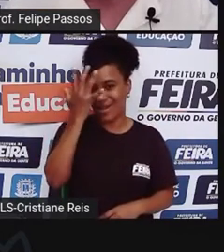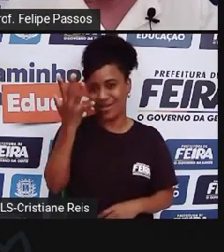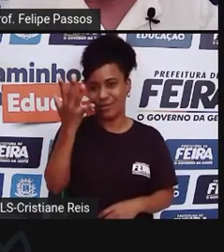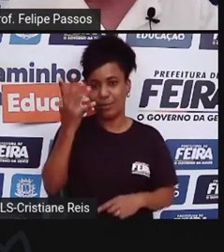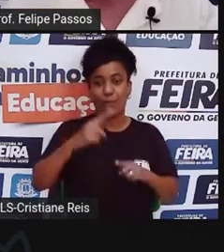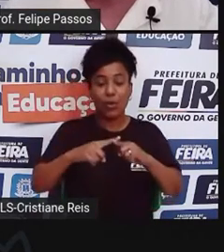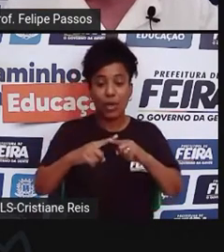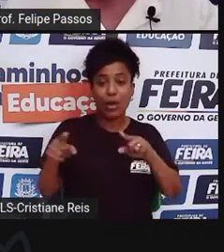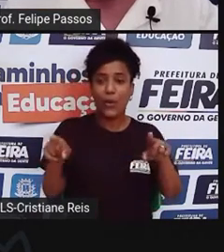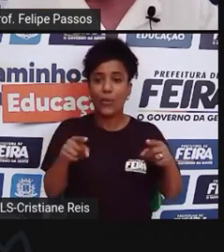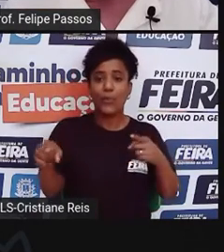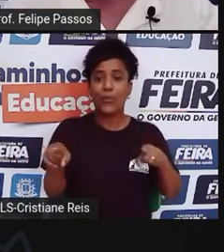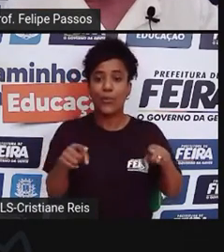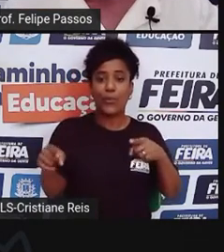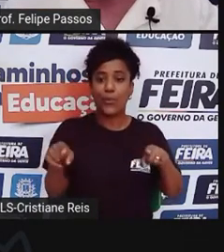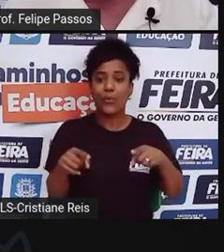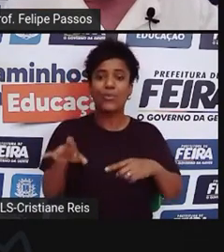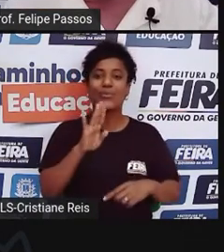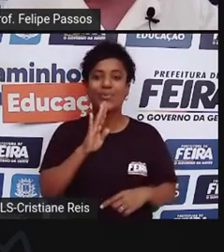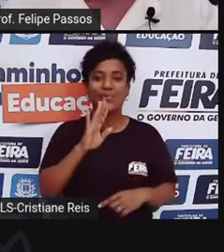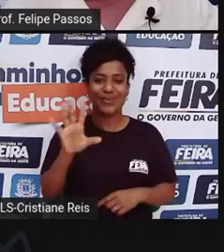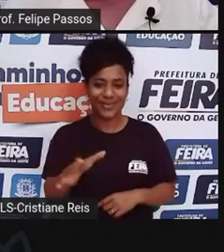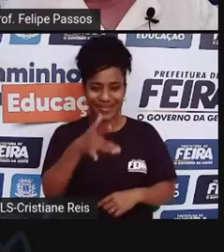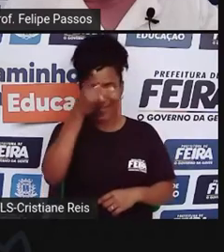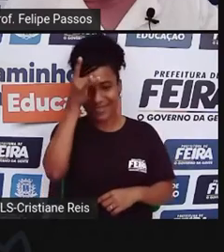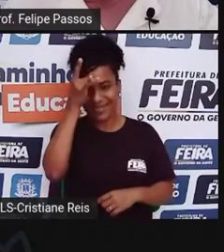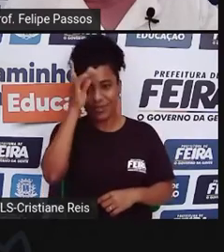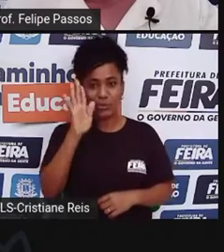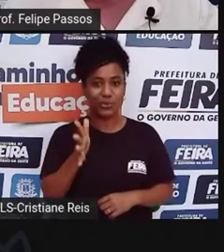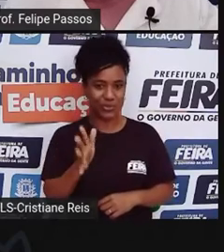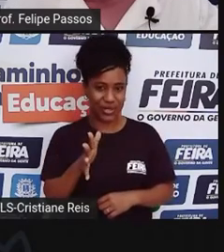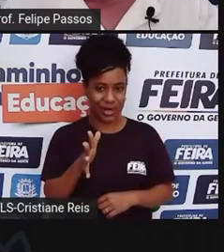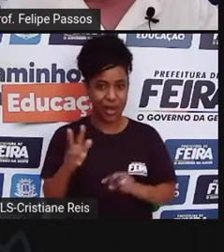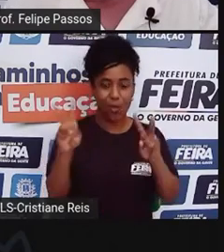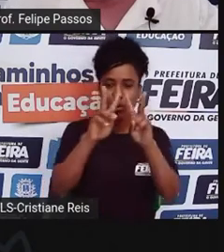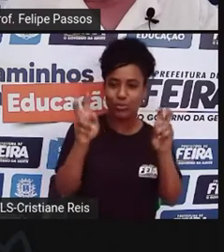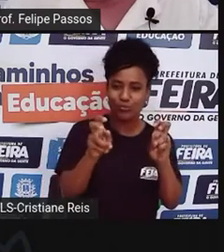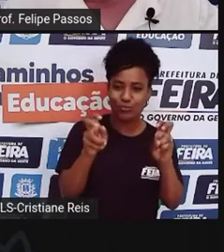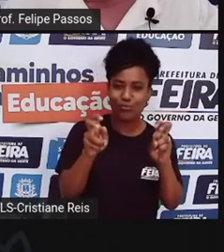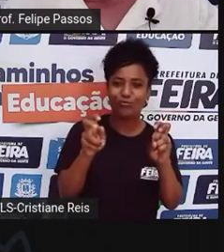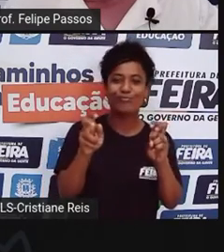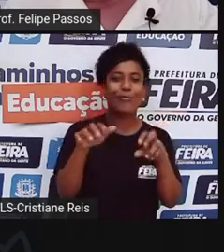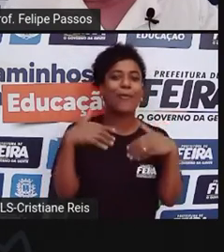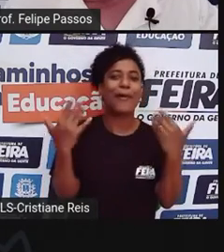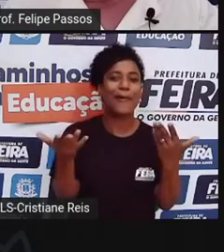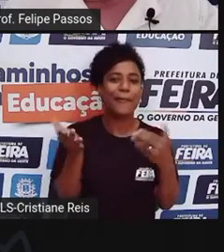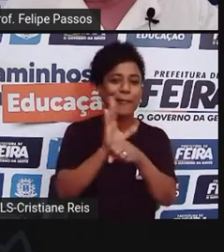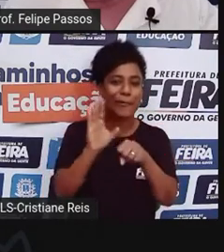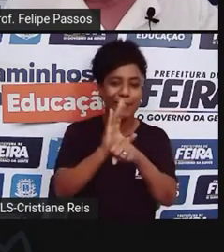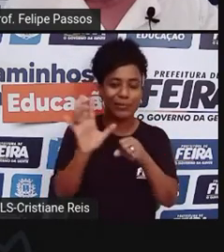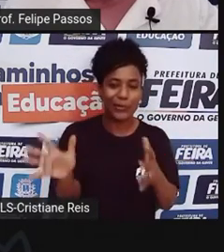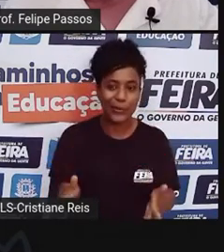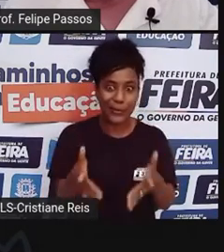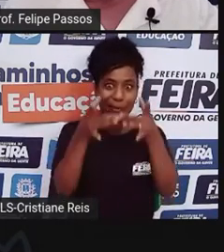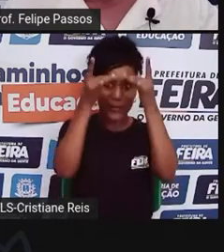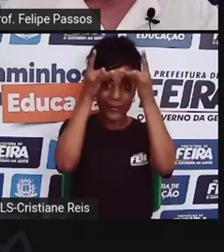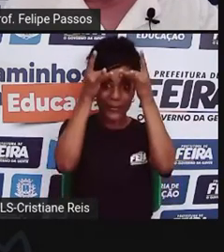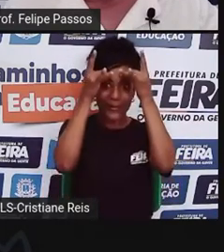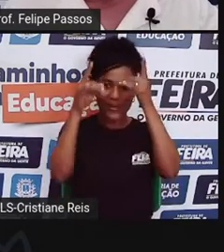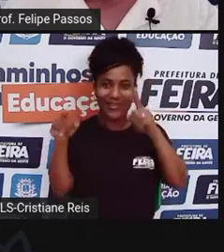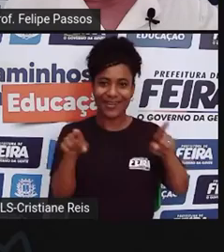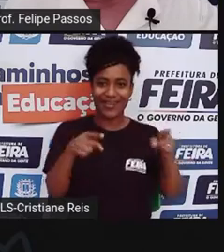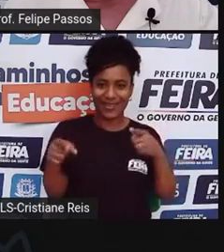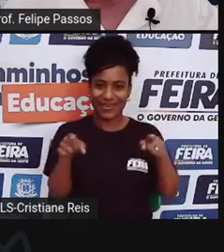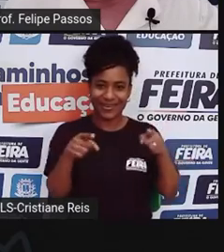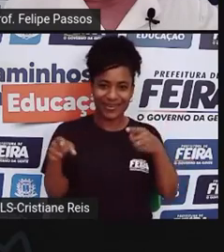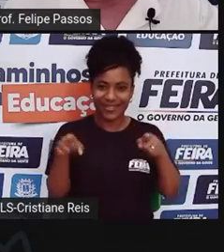memória, com a outra linguagem, que é a linguagem da a letra, né, da canção. Então, você começa a envolver, não é